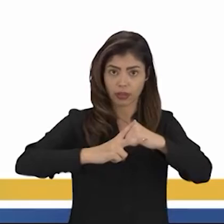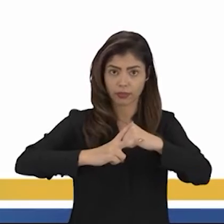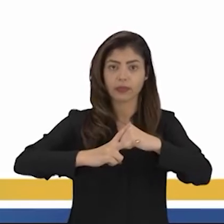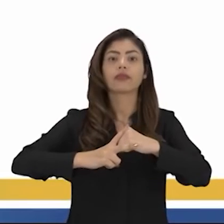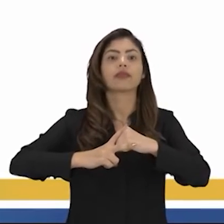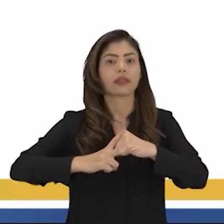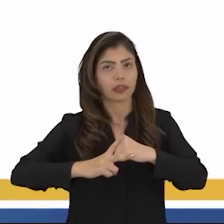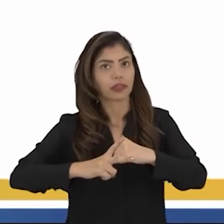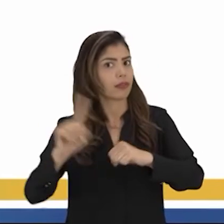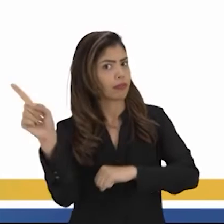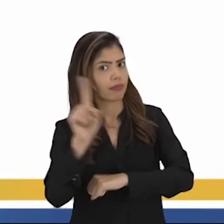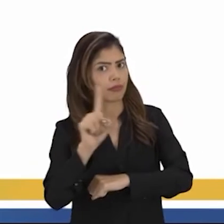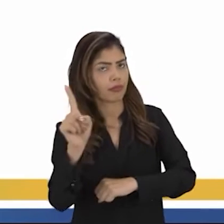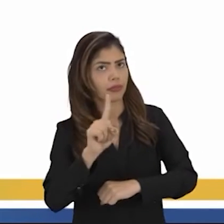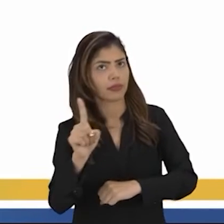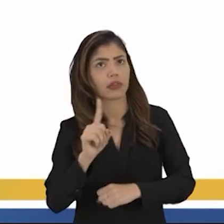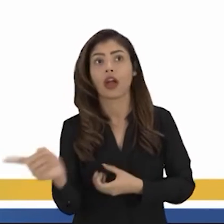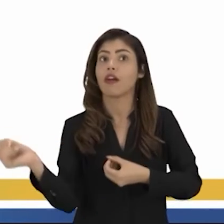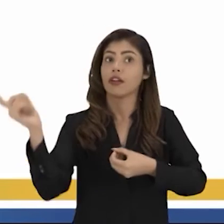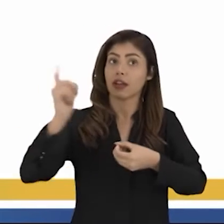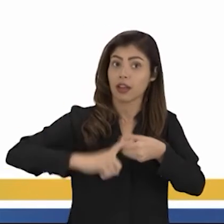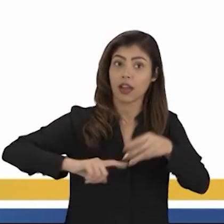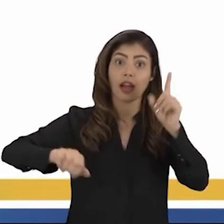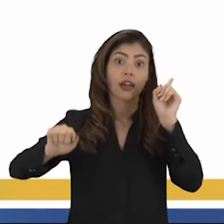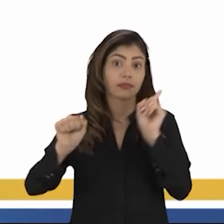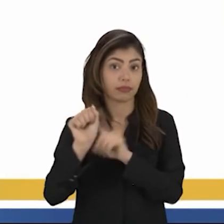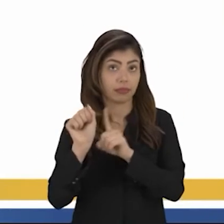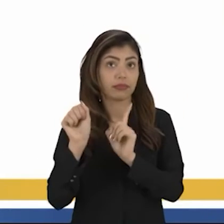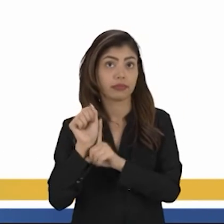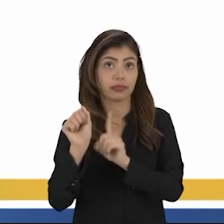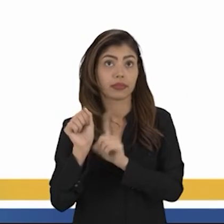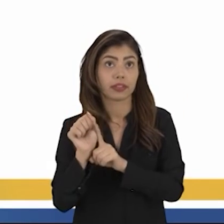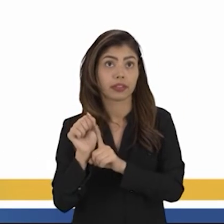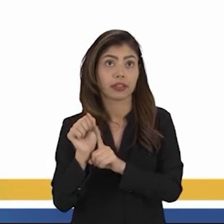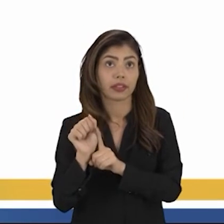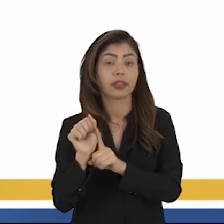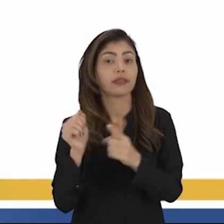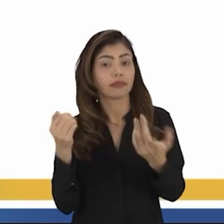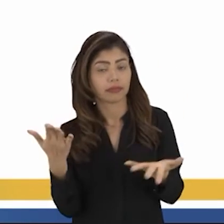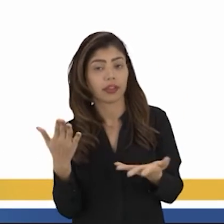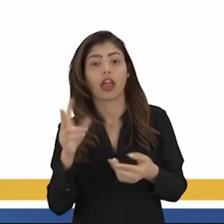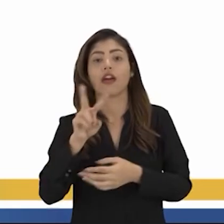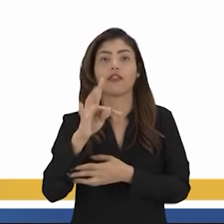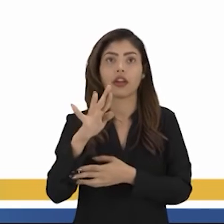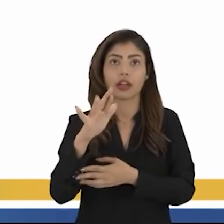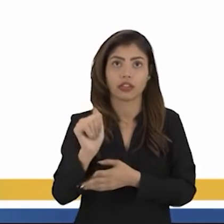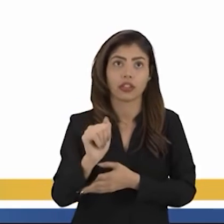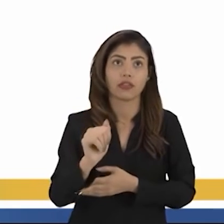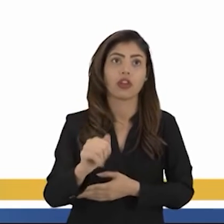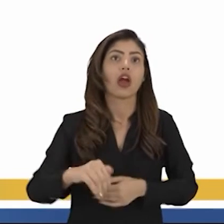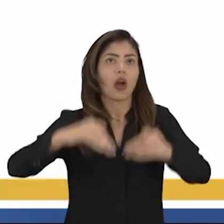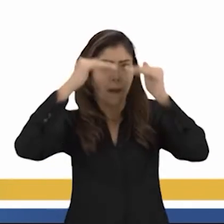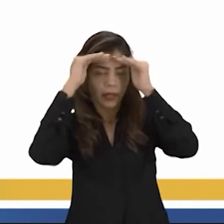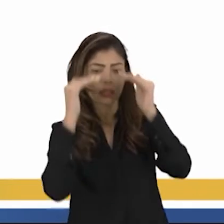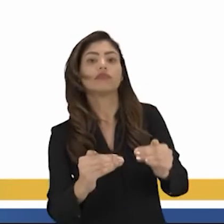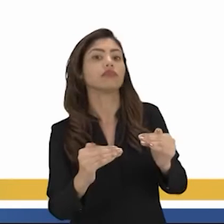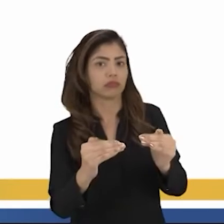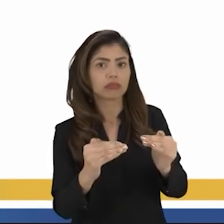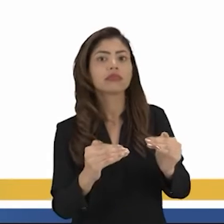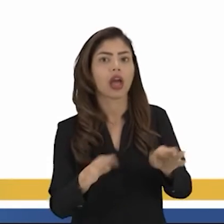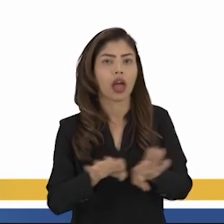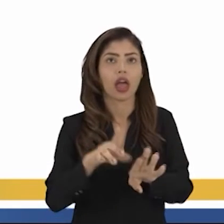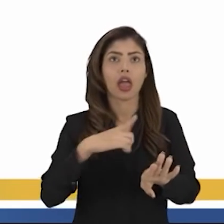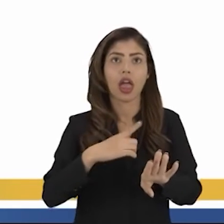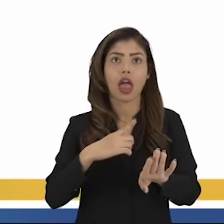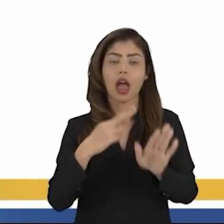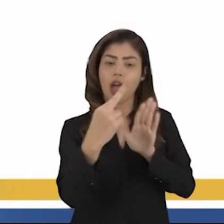verbo. Isso também não. Então, voltamos para a letra A, que madame aí é um vocativo e, obrigatoriamente, ele